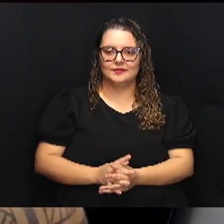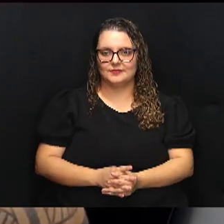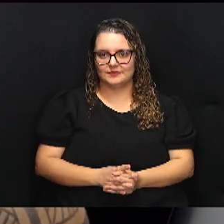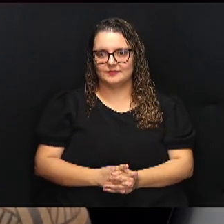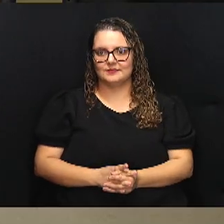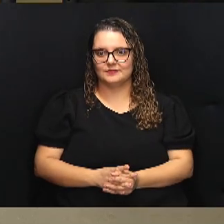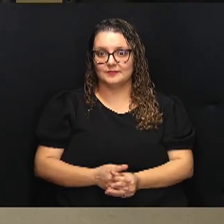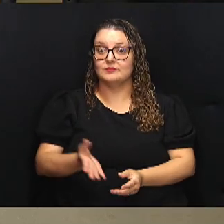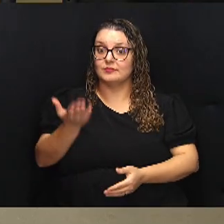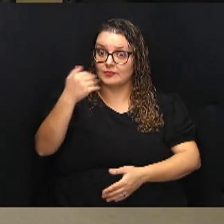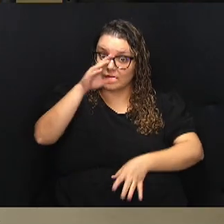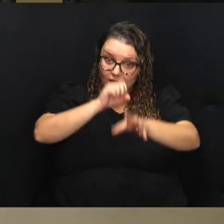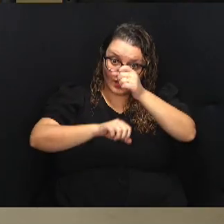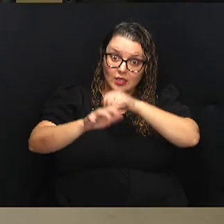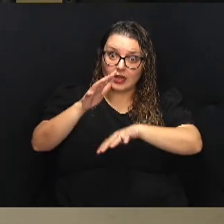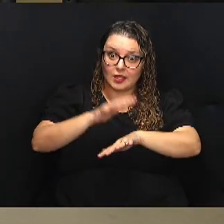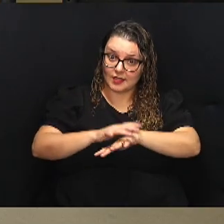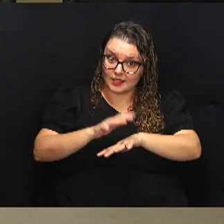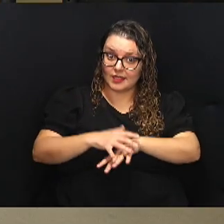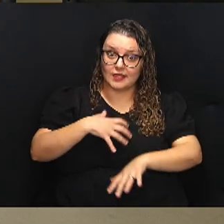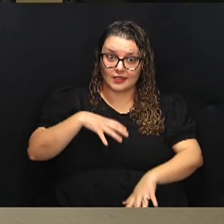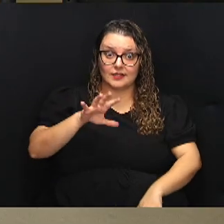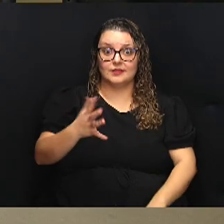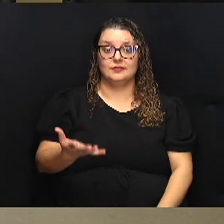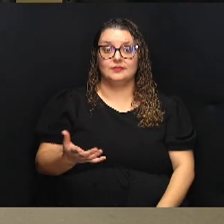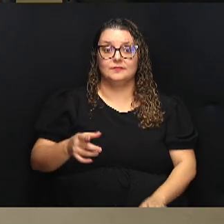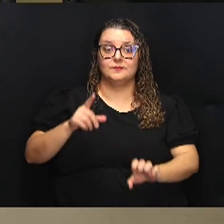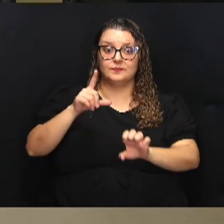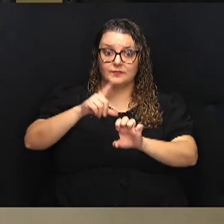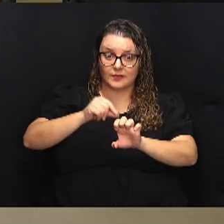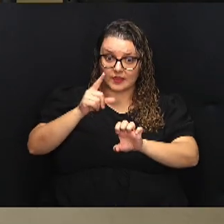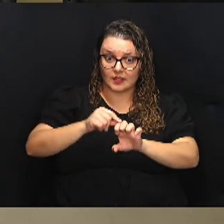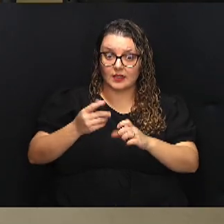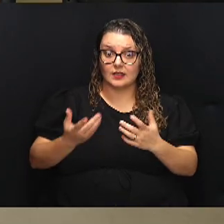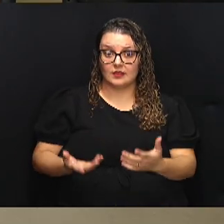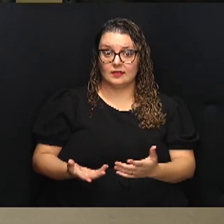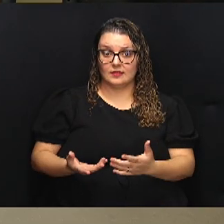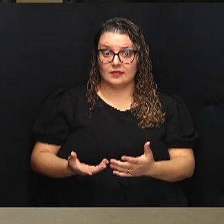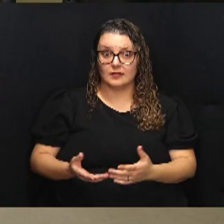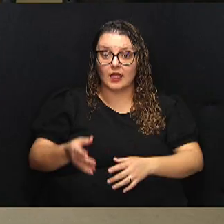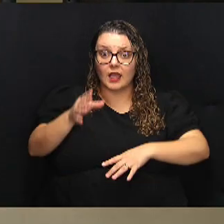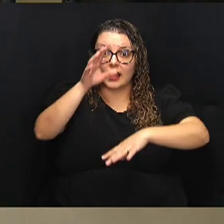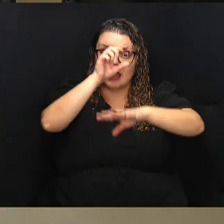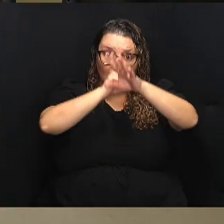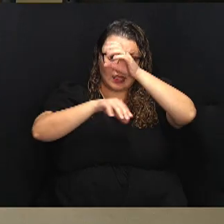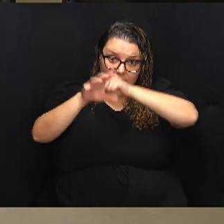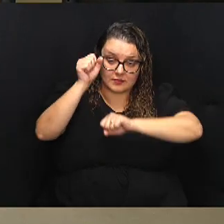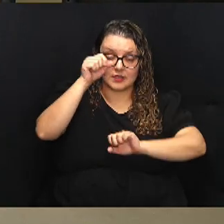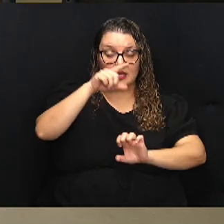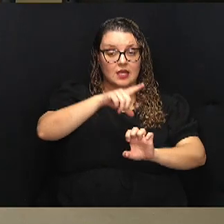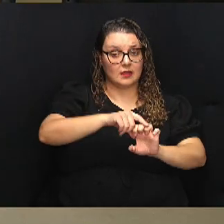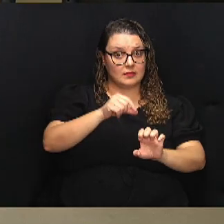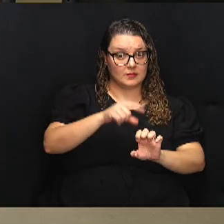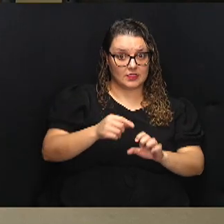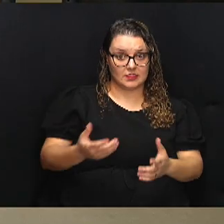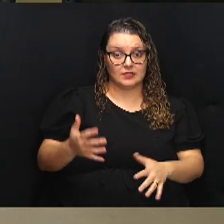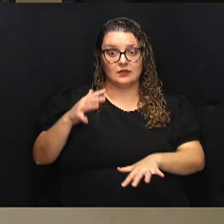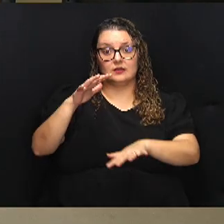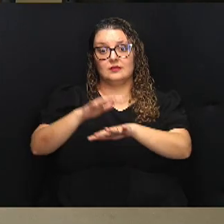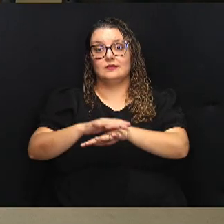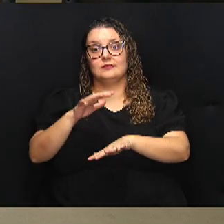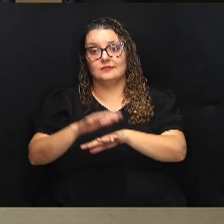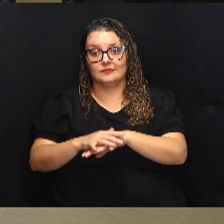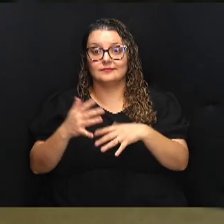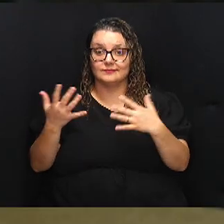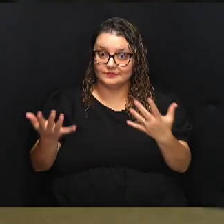Bora aprender matemática, então, é isso mesmo. Empreender, né? Aprender, empreender, matemática,